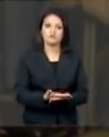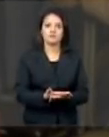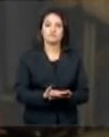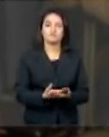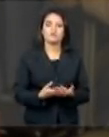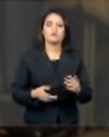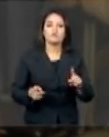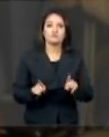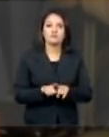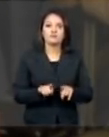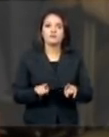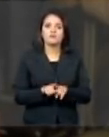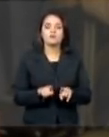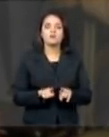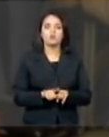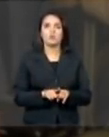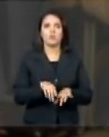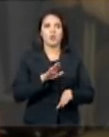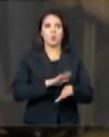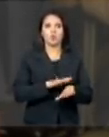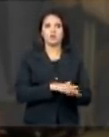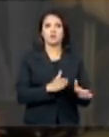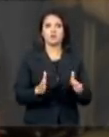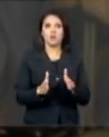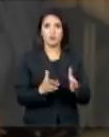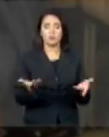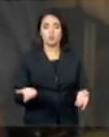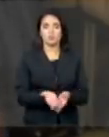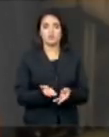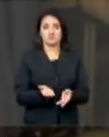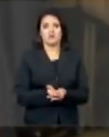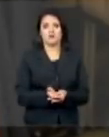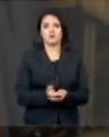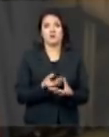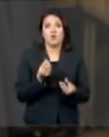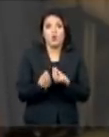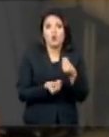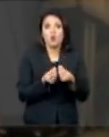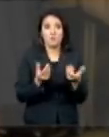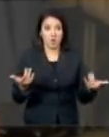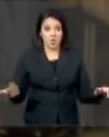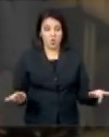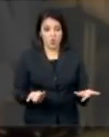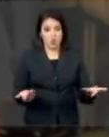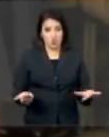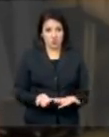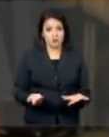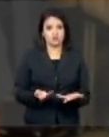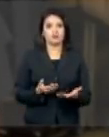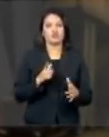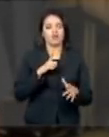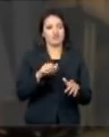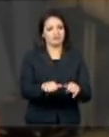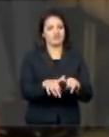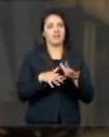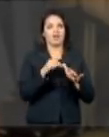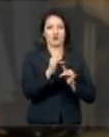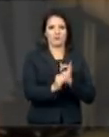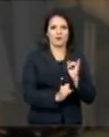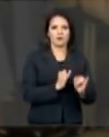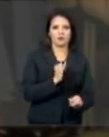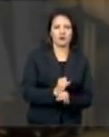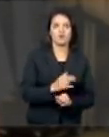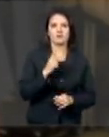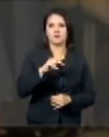razoável duração do processo não é possível que hoje um plenário virtual com pj é